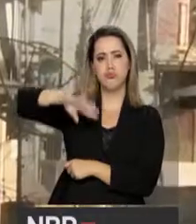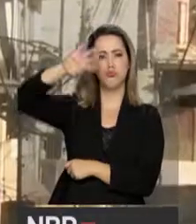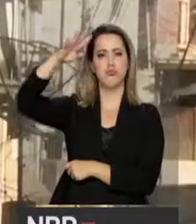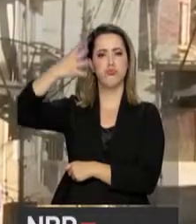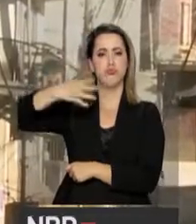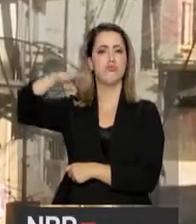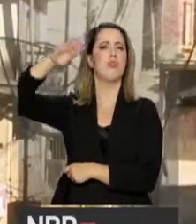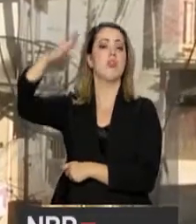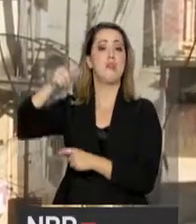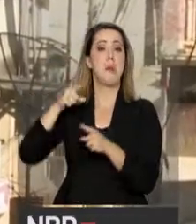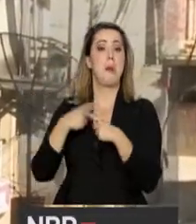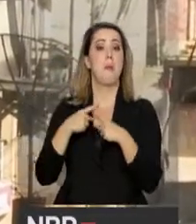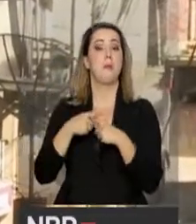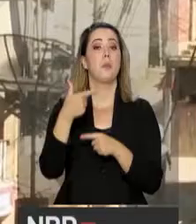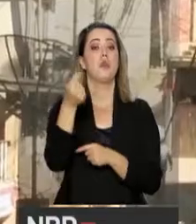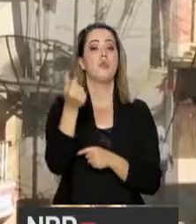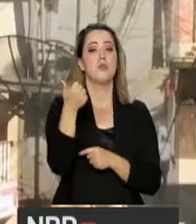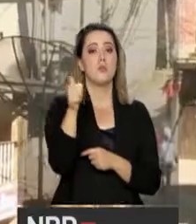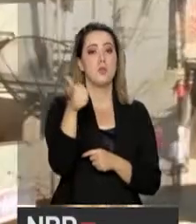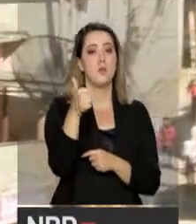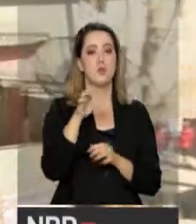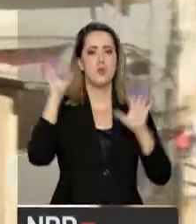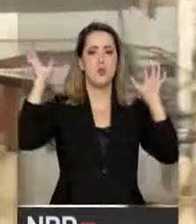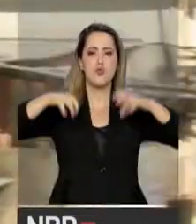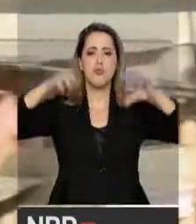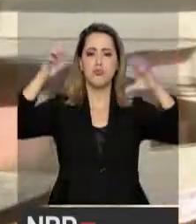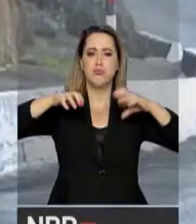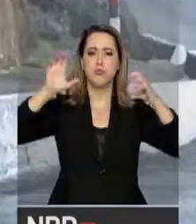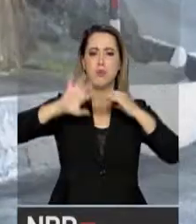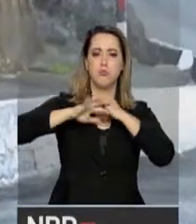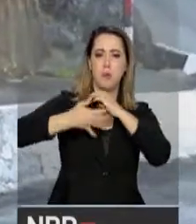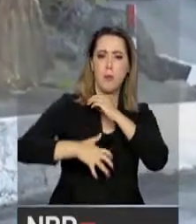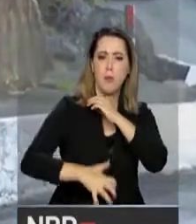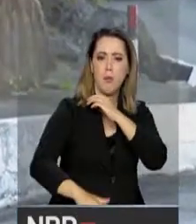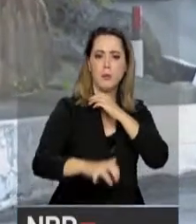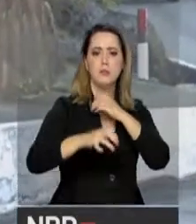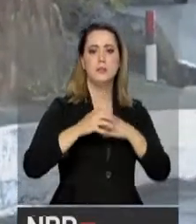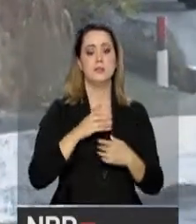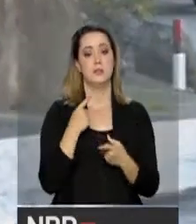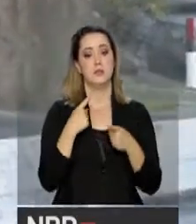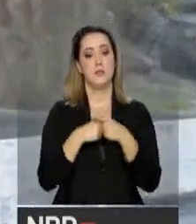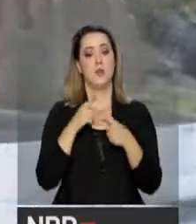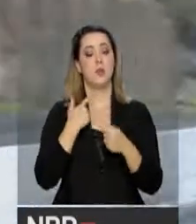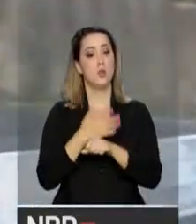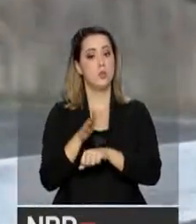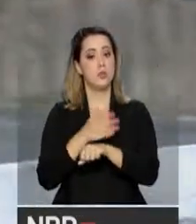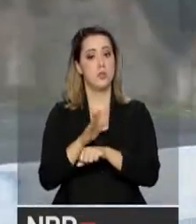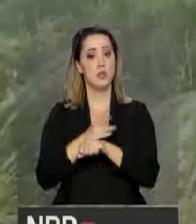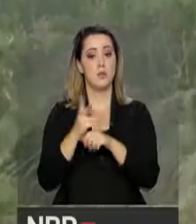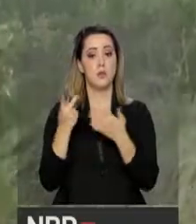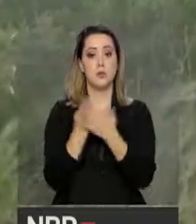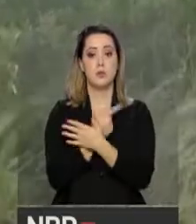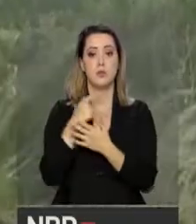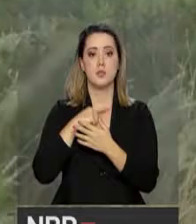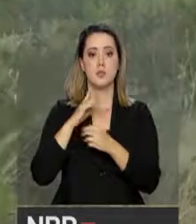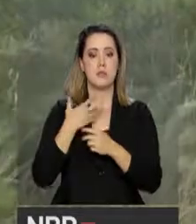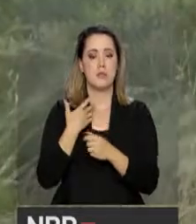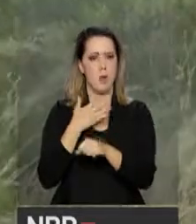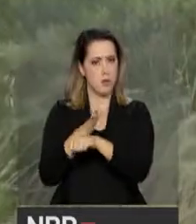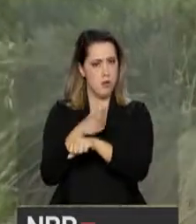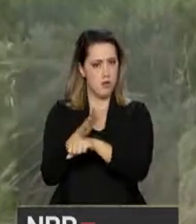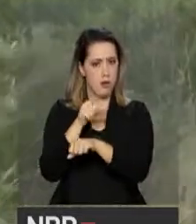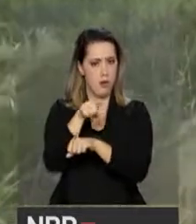em 2011 uma grande chuva provocou uma enorme tragédia climática. Durante o exercício, foram realizadas simulações,